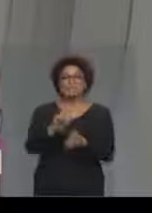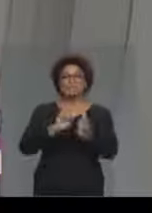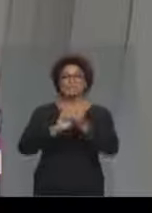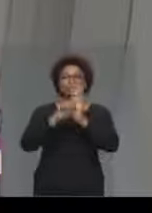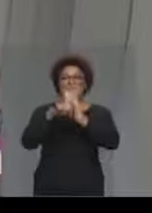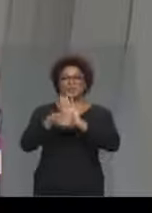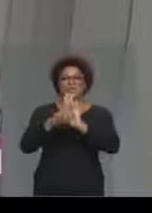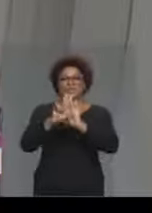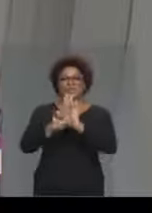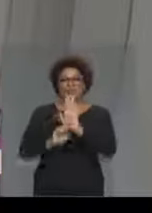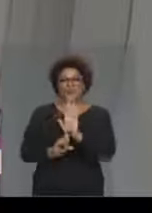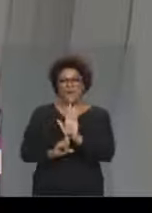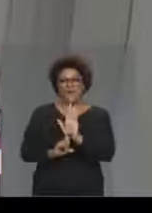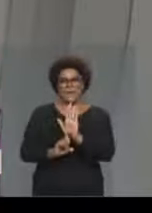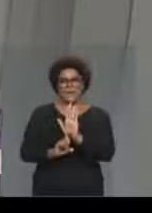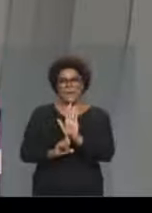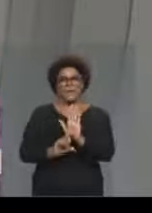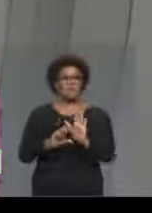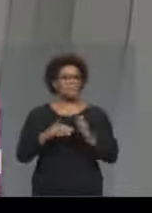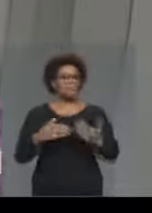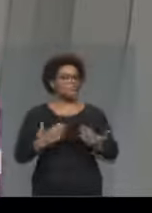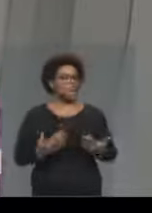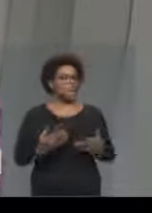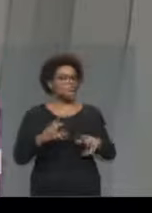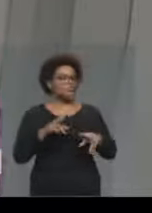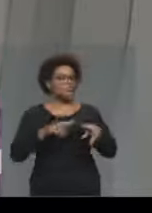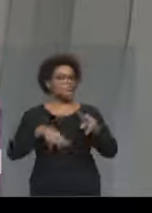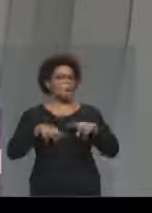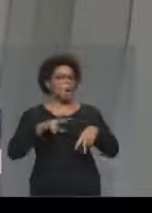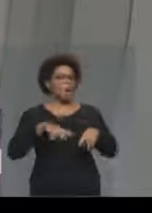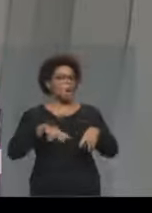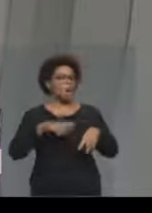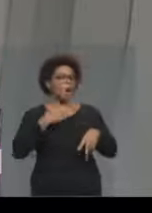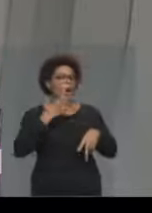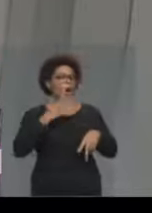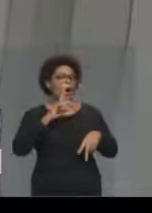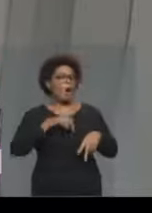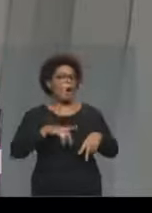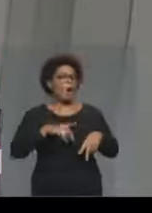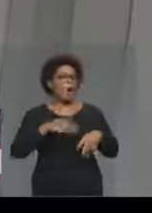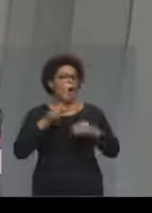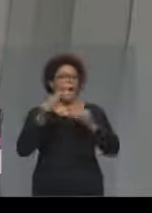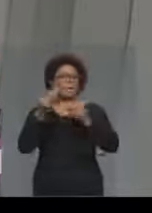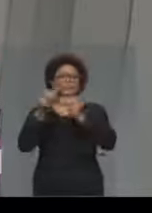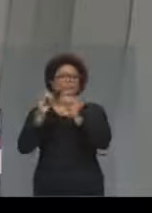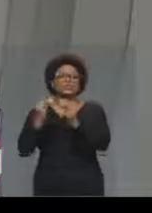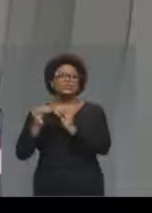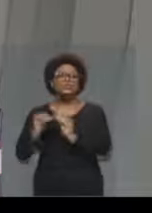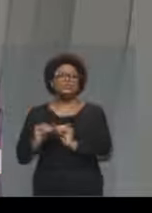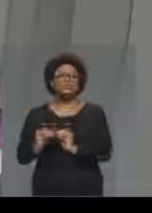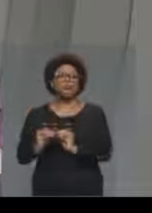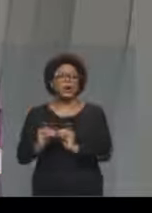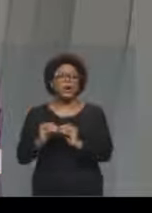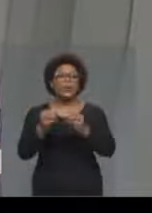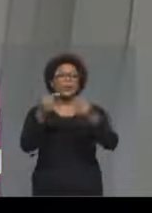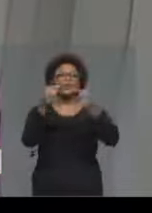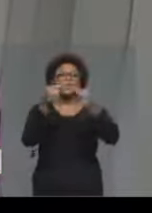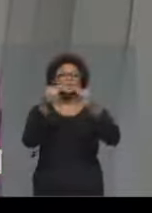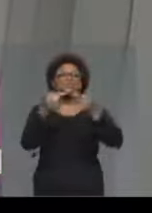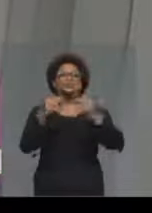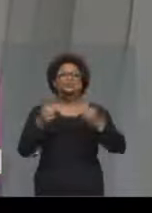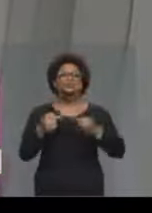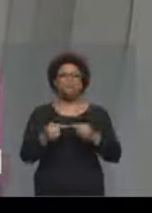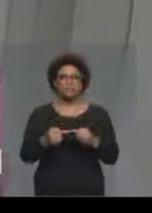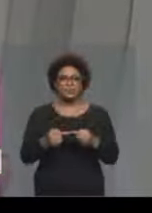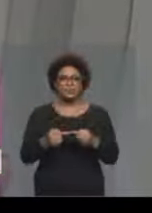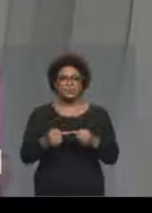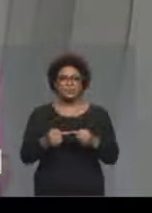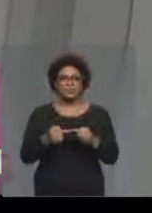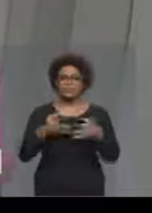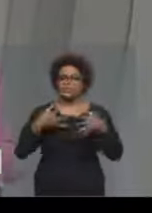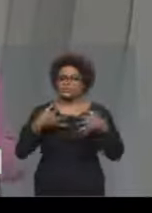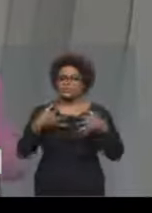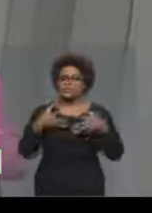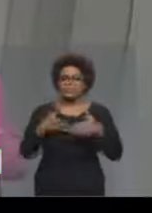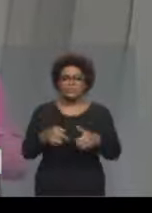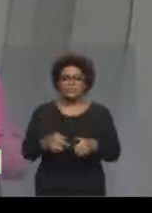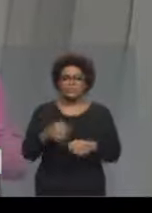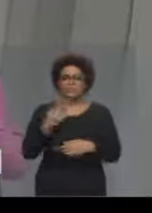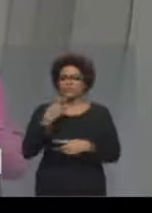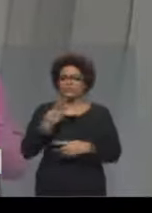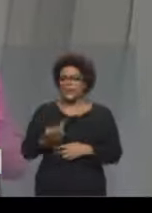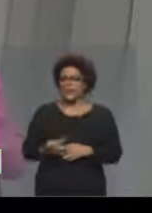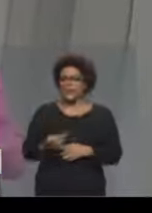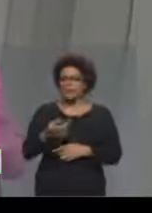é a estrutura? Qual é o tipo textual dessa resenha? Mas tudo que falamos, as mensagens